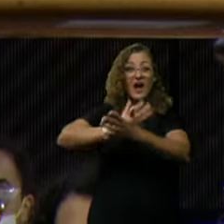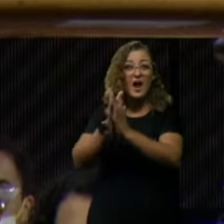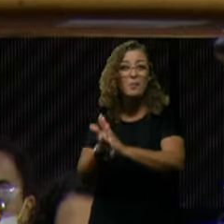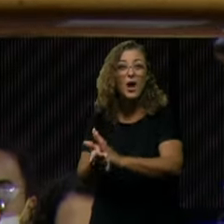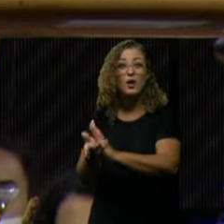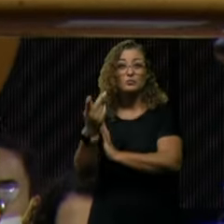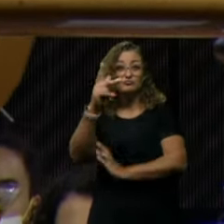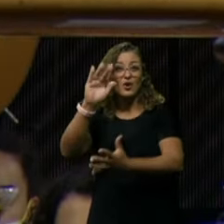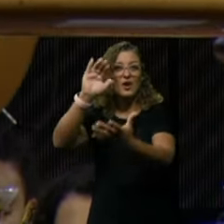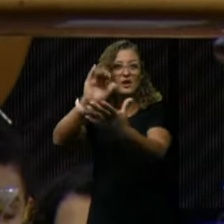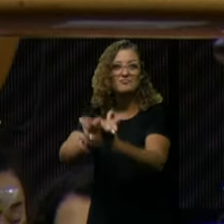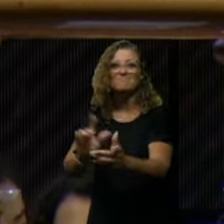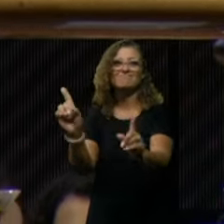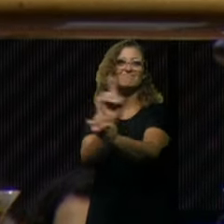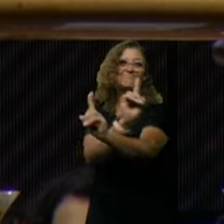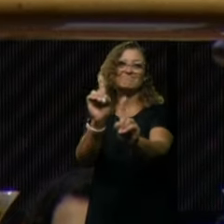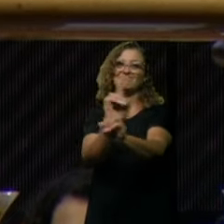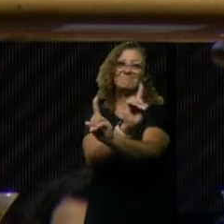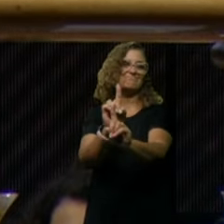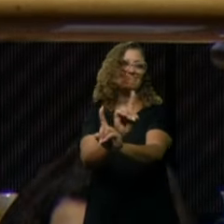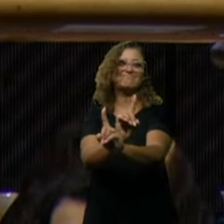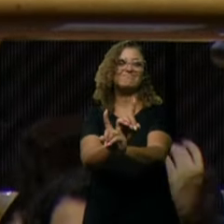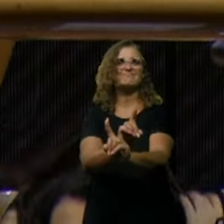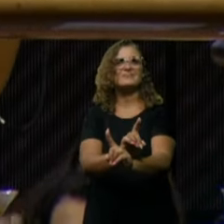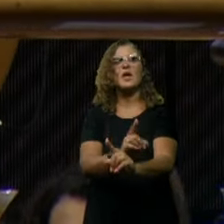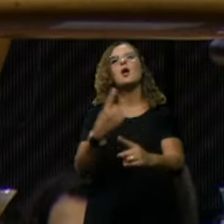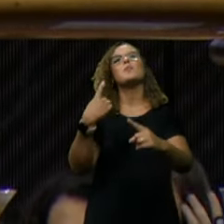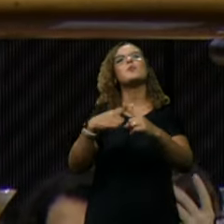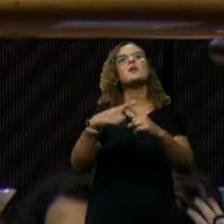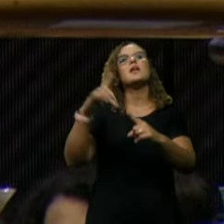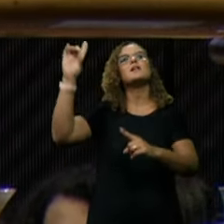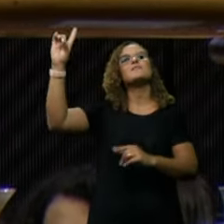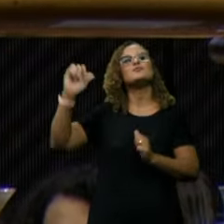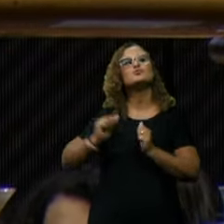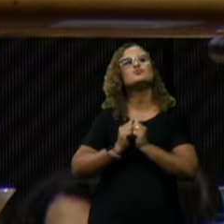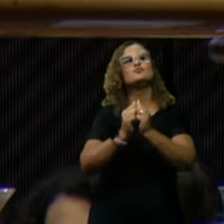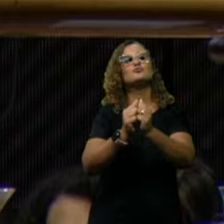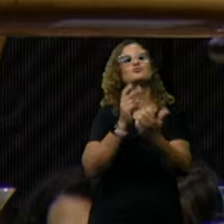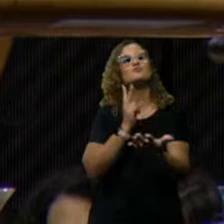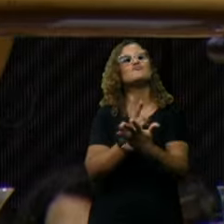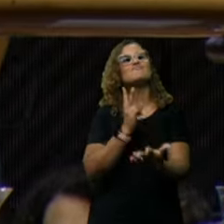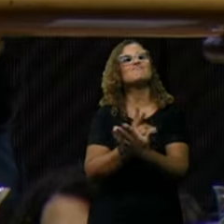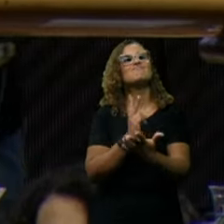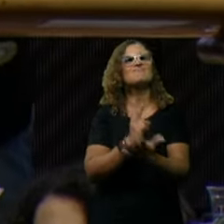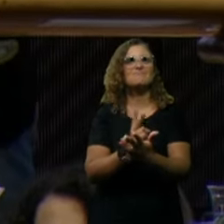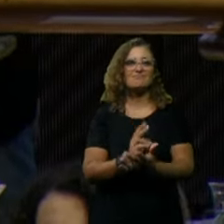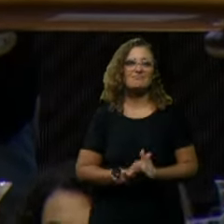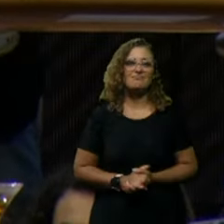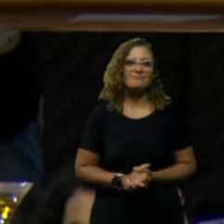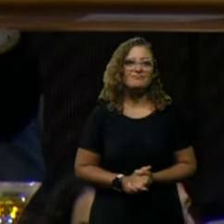casamento é porque eu tô passando contigo e